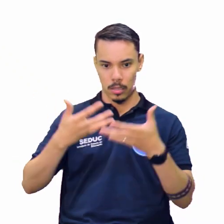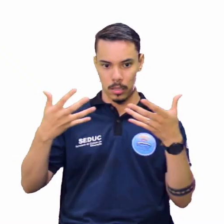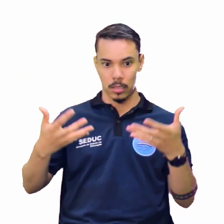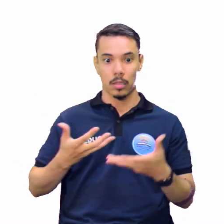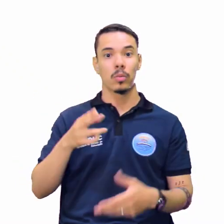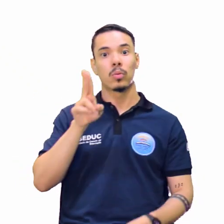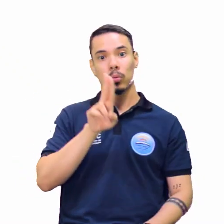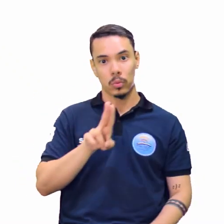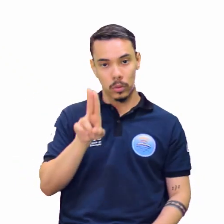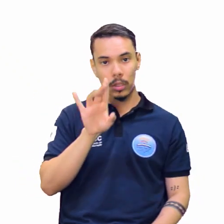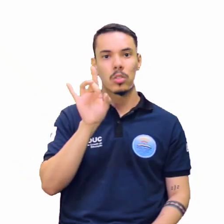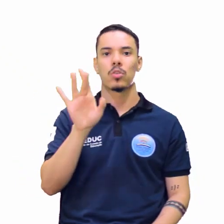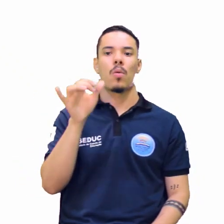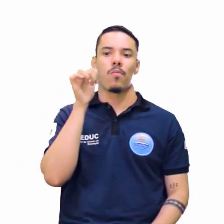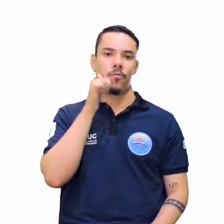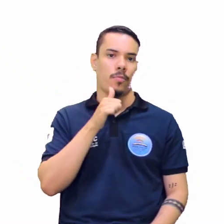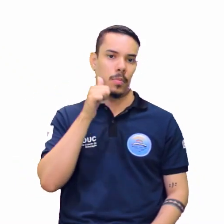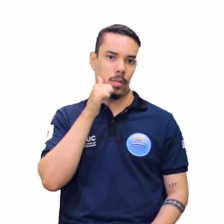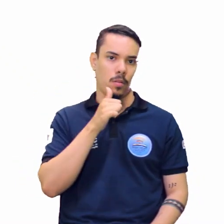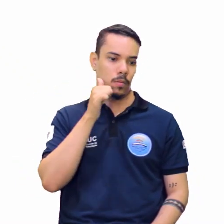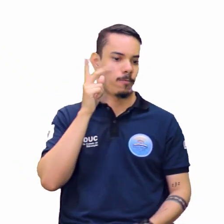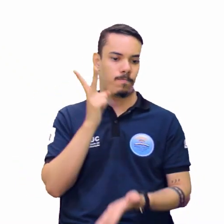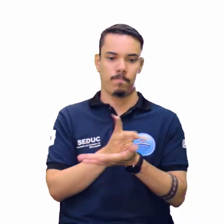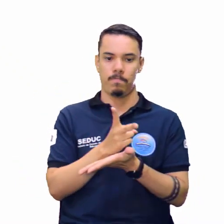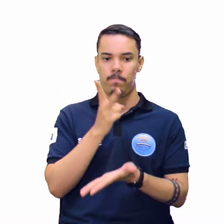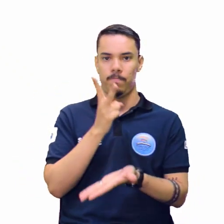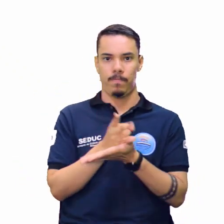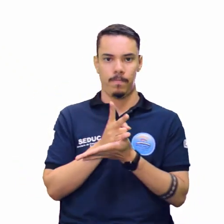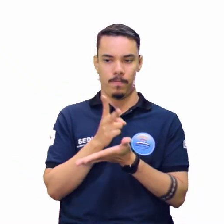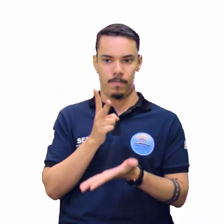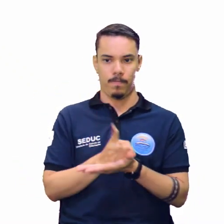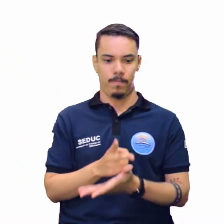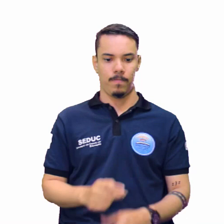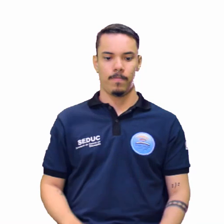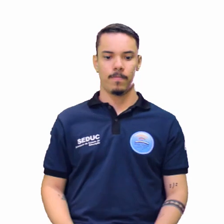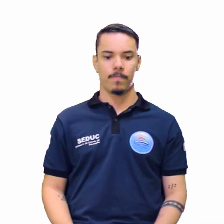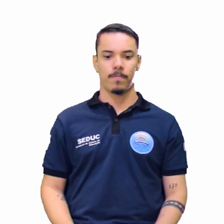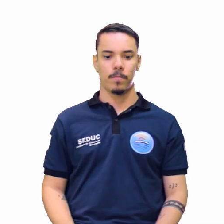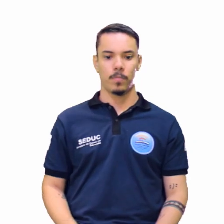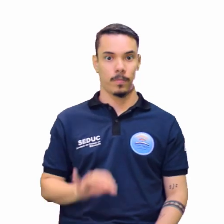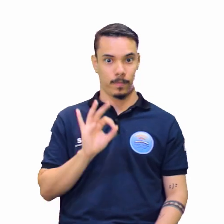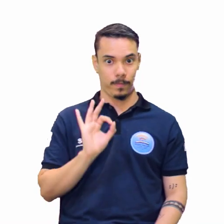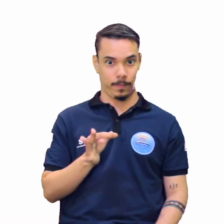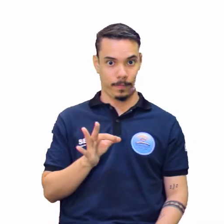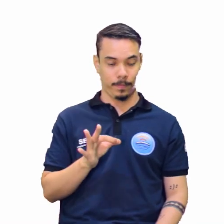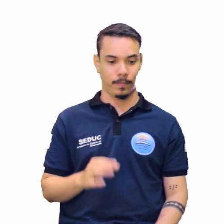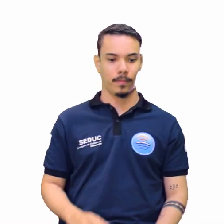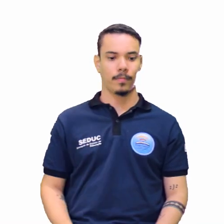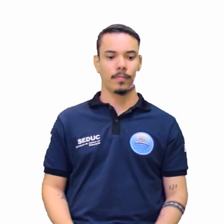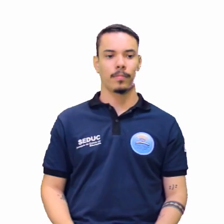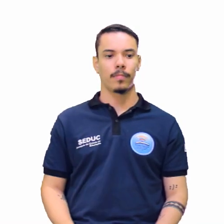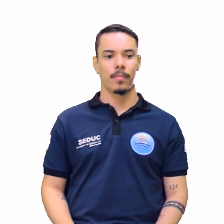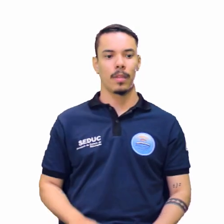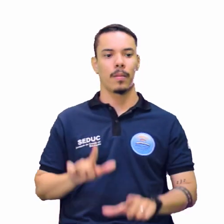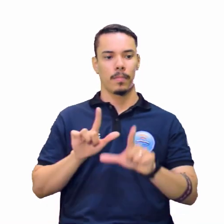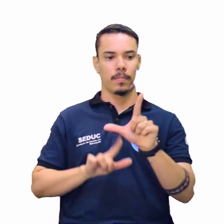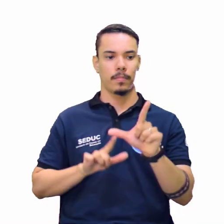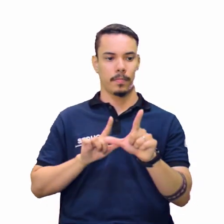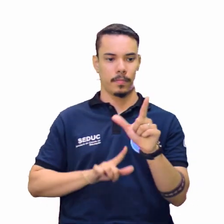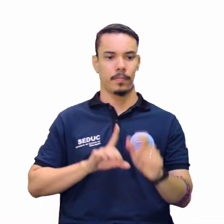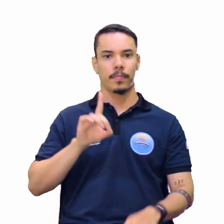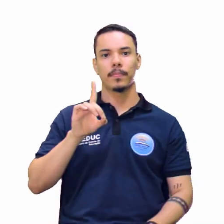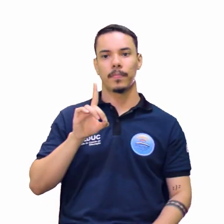usada somente no feminino a alface Beleza então gabarito letra